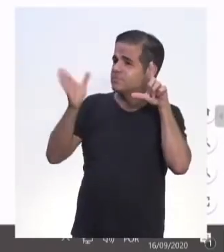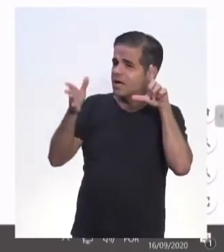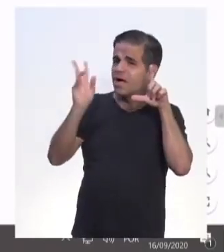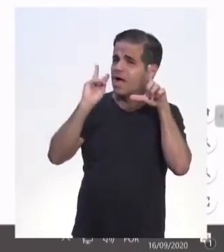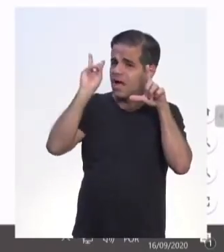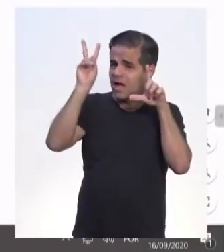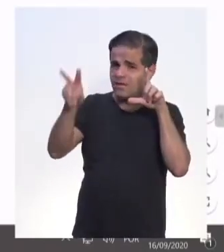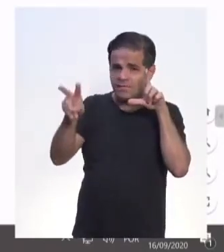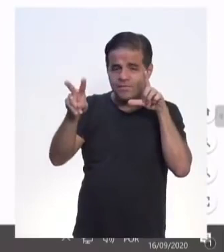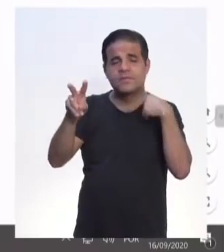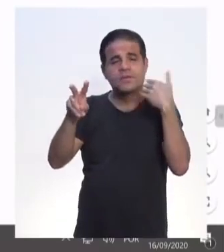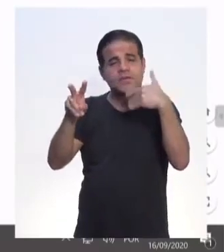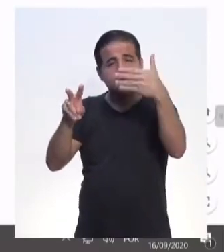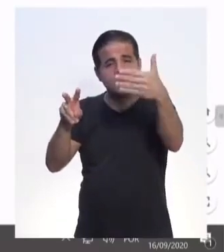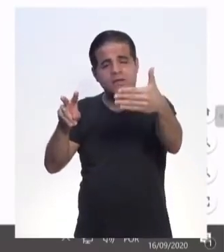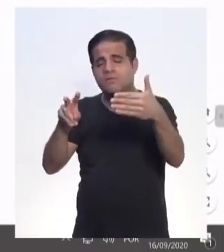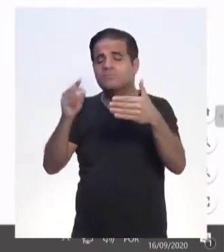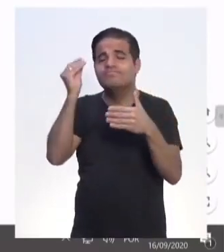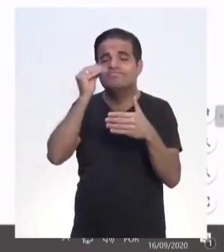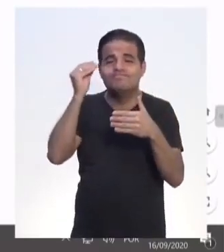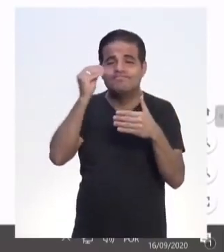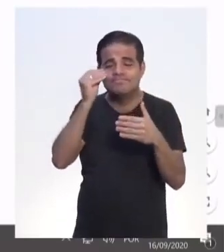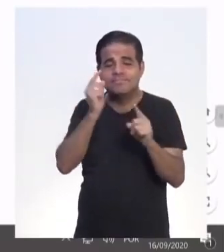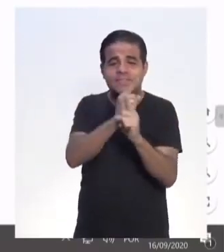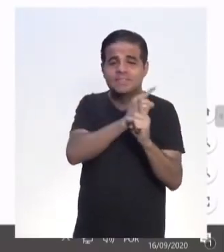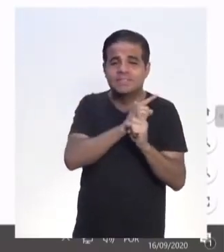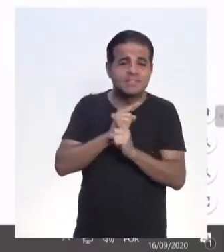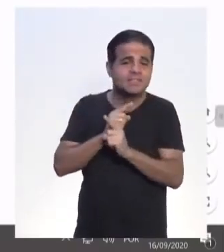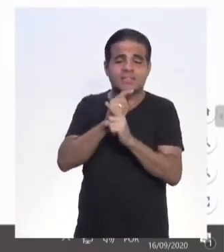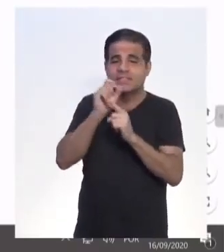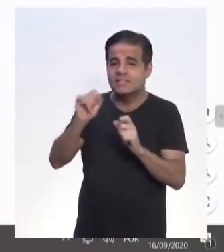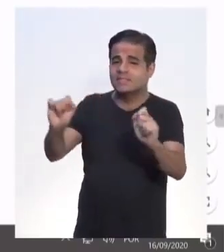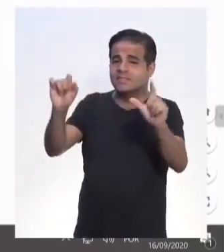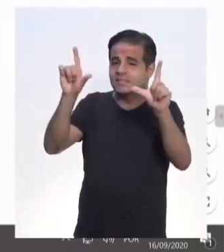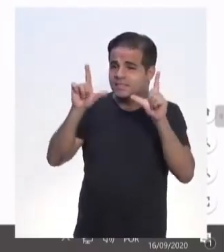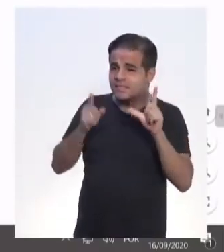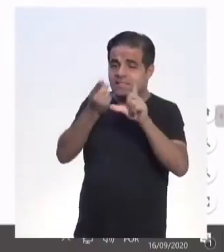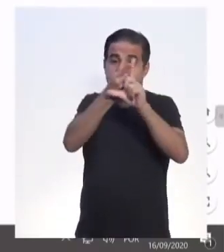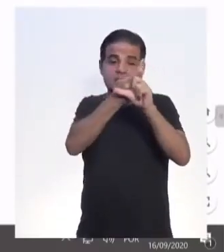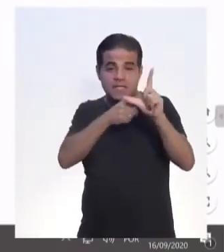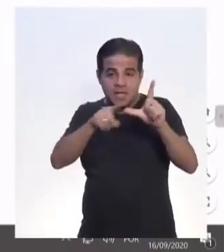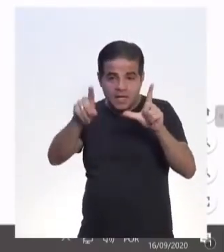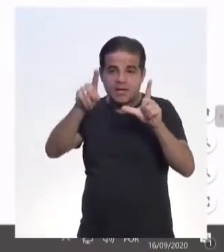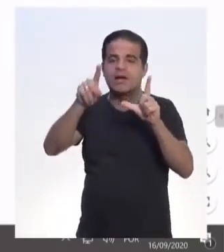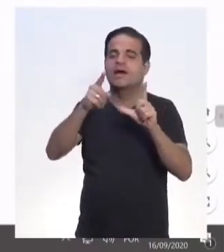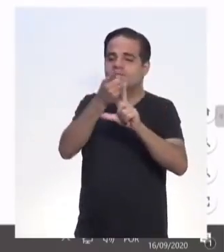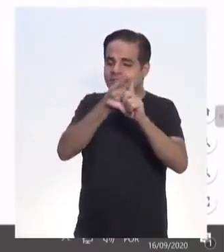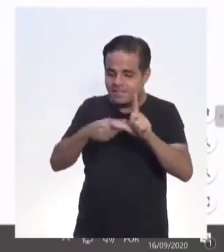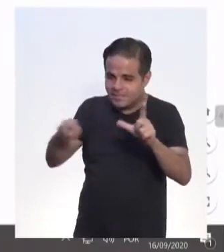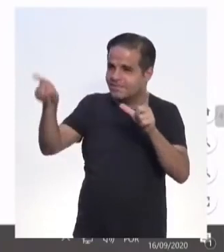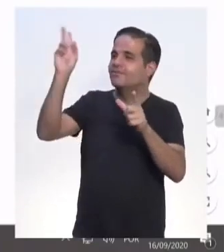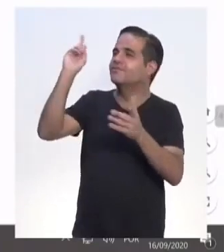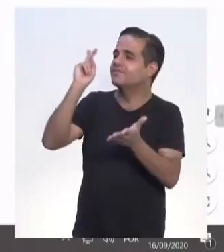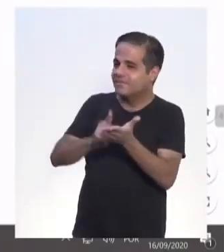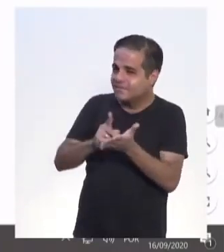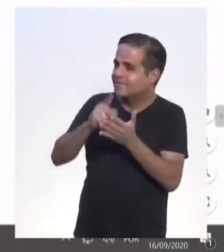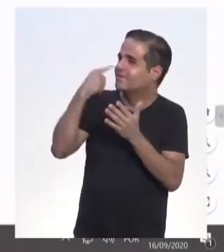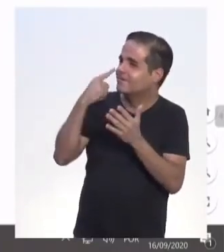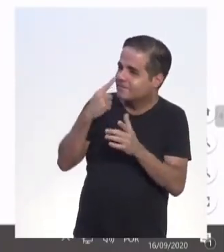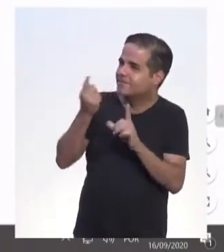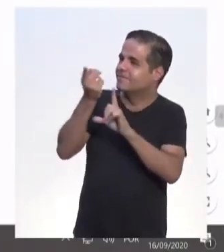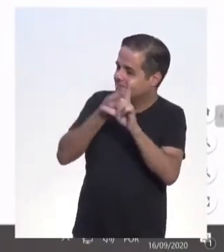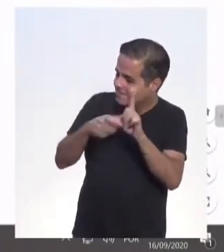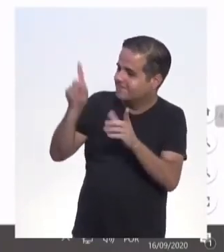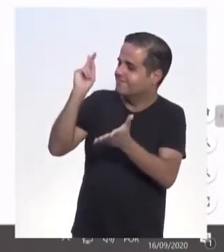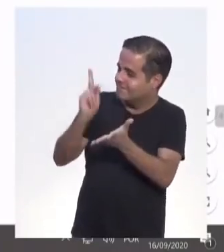estão vendo aí, né? Nós vamos tentar identificar se esses ângulos, então, são reais aí, né? No caso, nós podemos